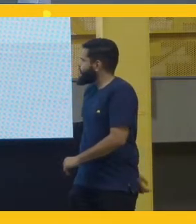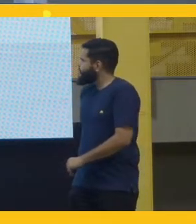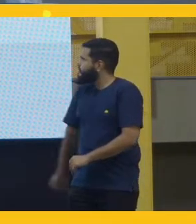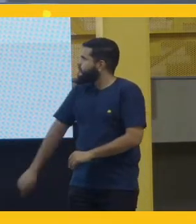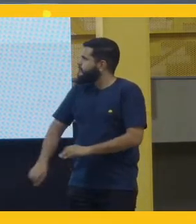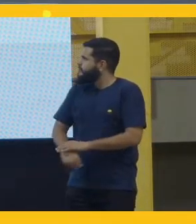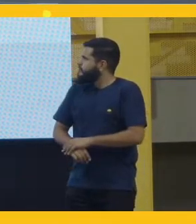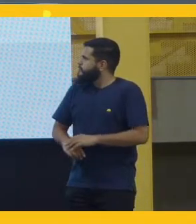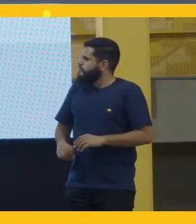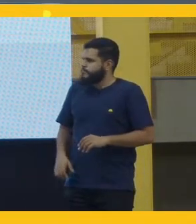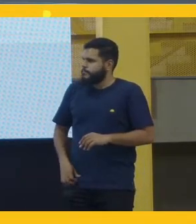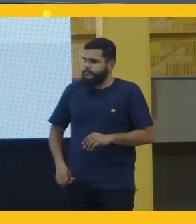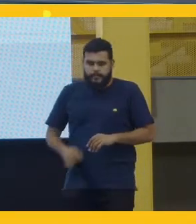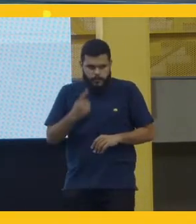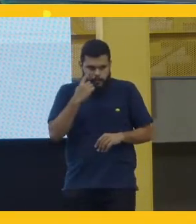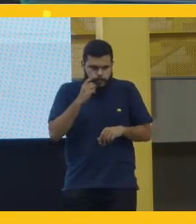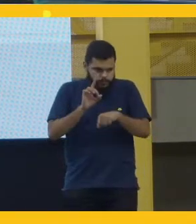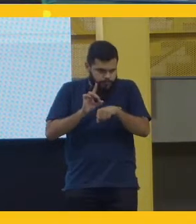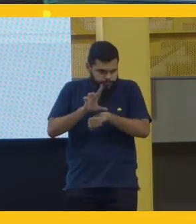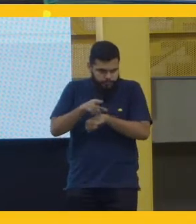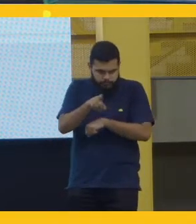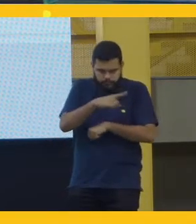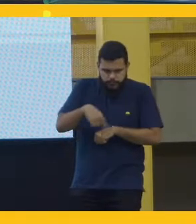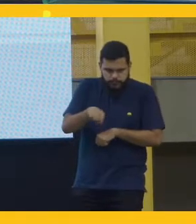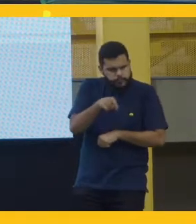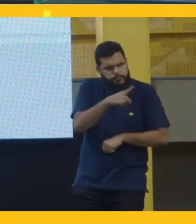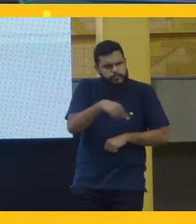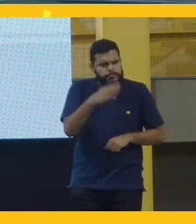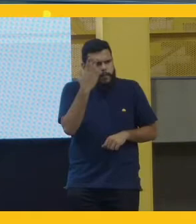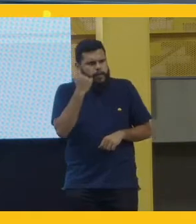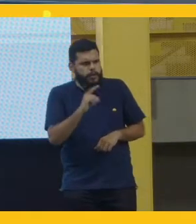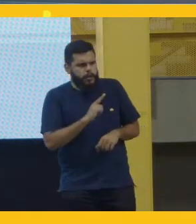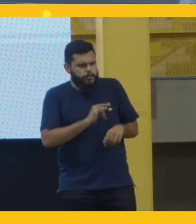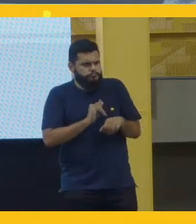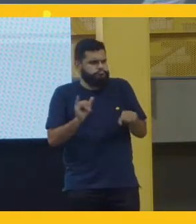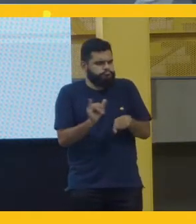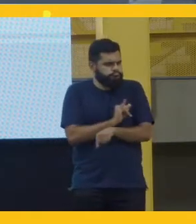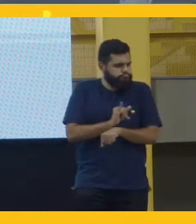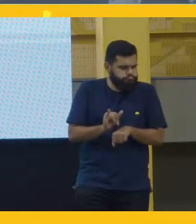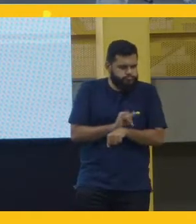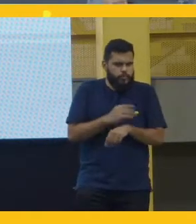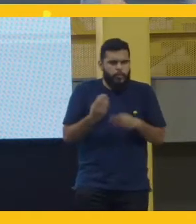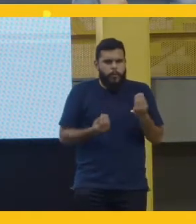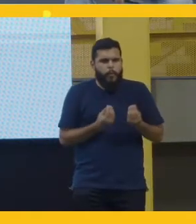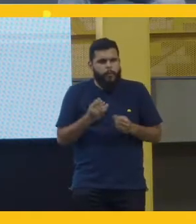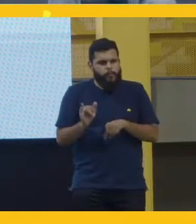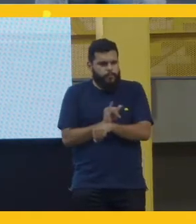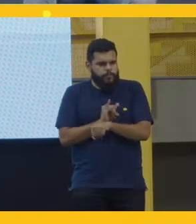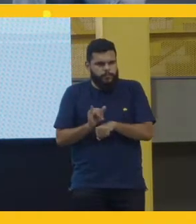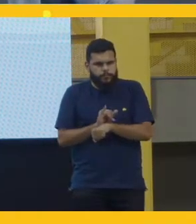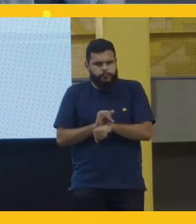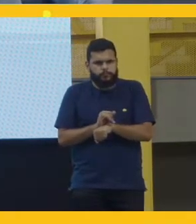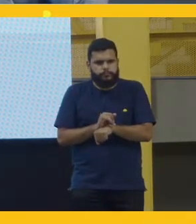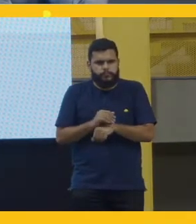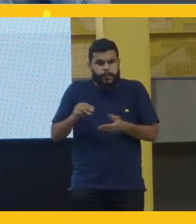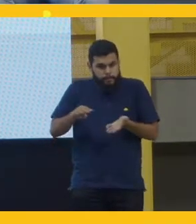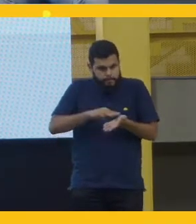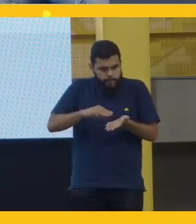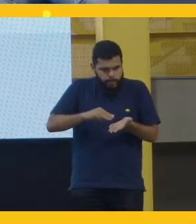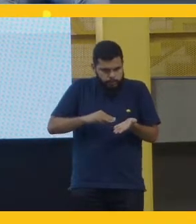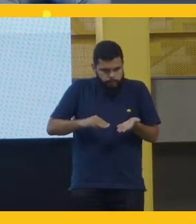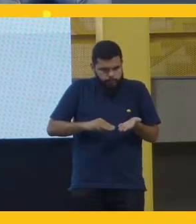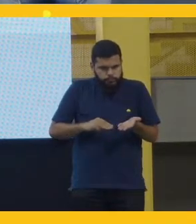Ele começa, eu vou dar uma dica para vocês. Vocês sabiam que existe um jeito chamado método